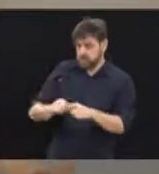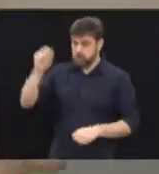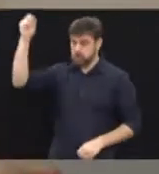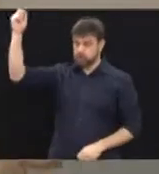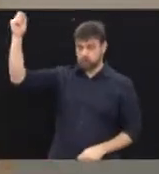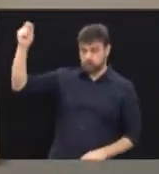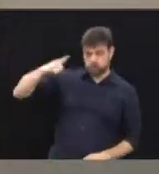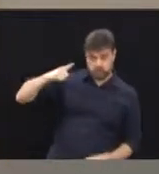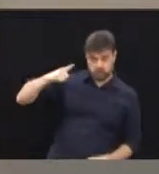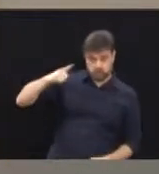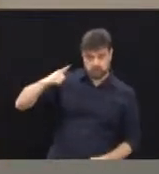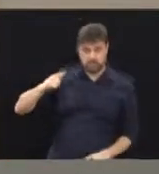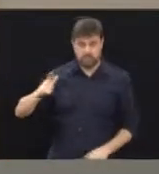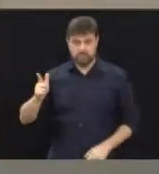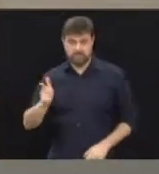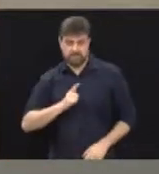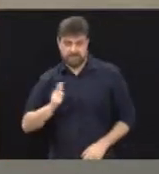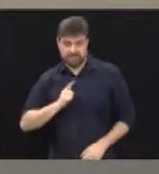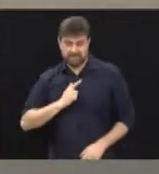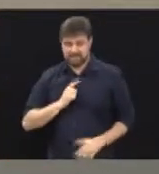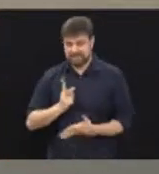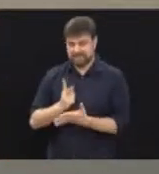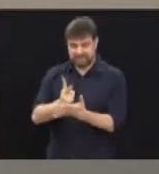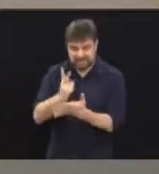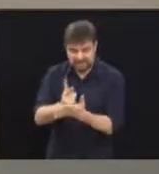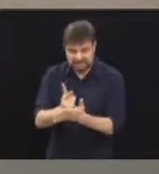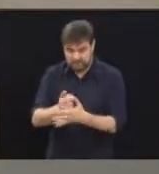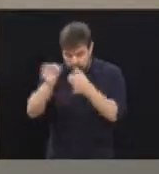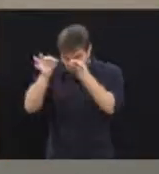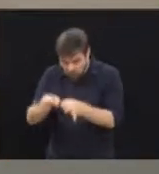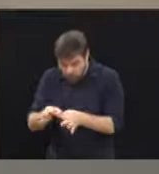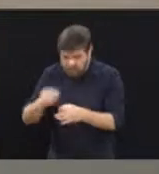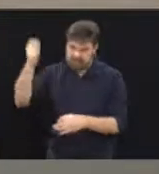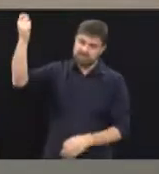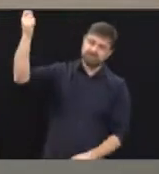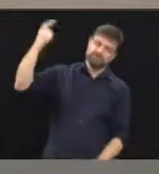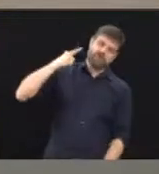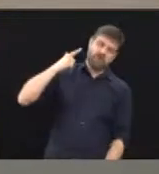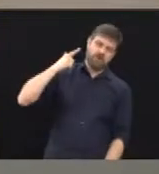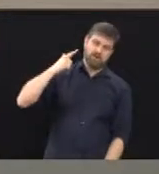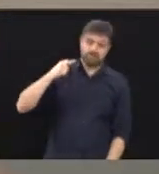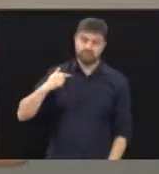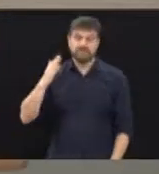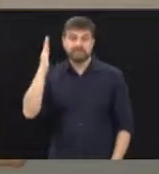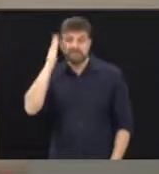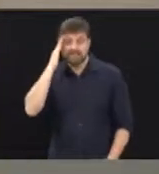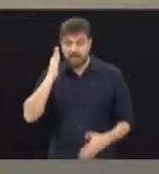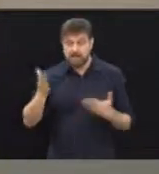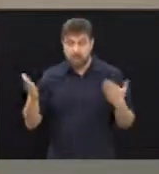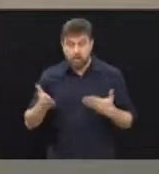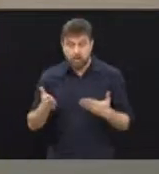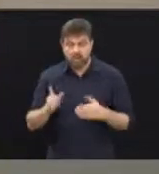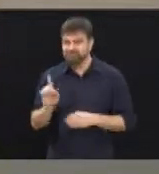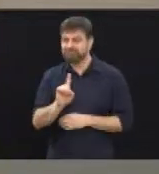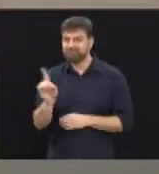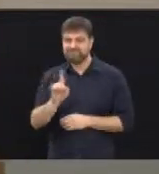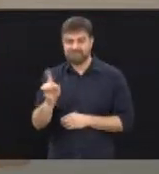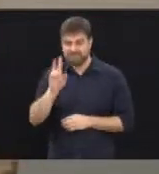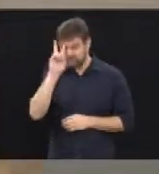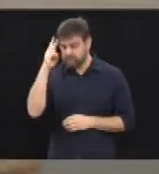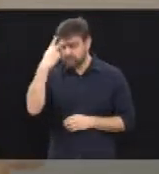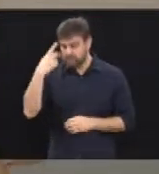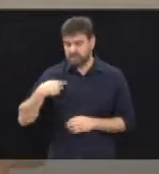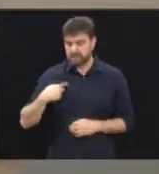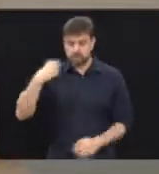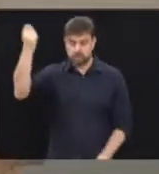ensolarado, tropical, e por isso tinha uma quantidade de sol adequada. Mas a gente sabe hoje em dia que não, que a gente não se expõe